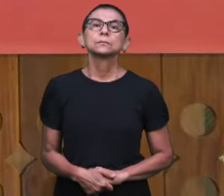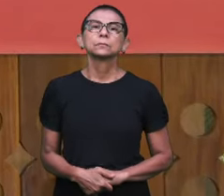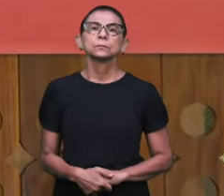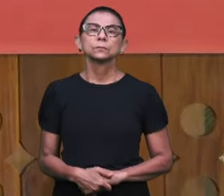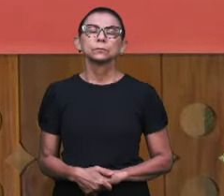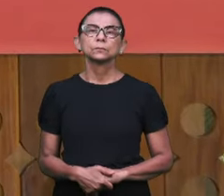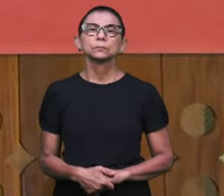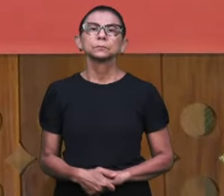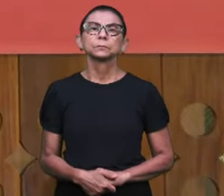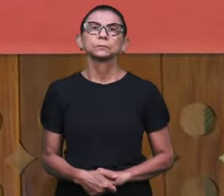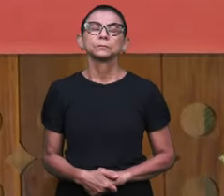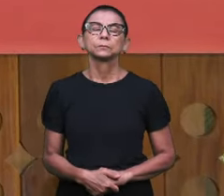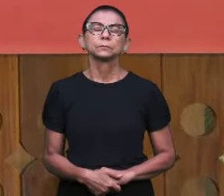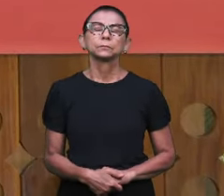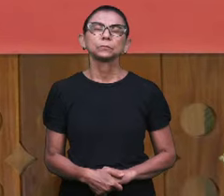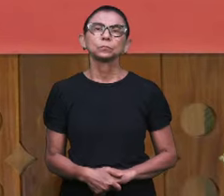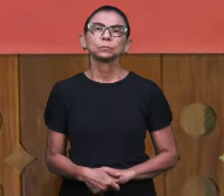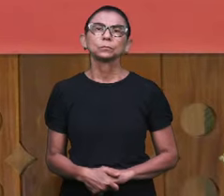Senhor. Agora,